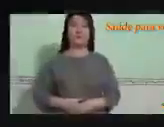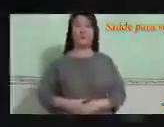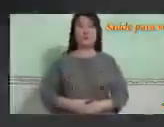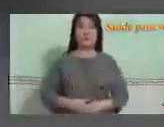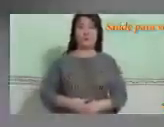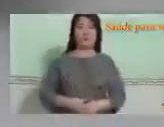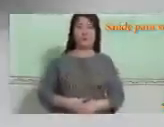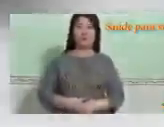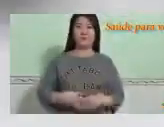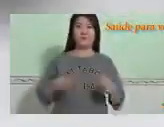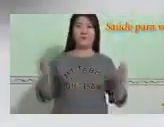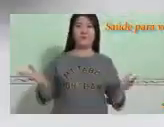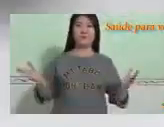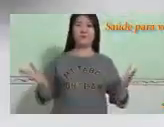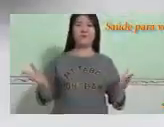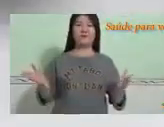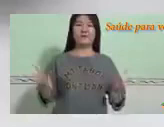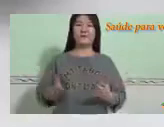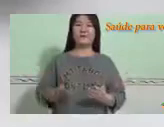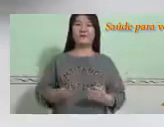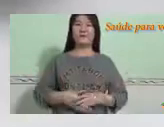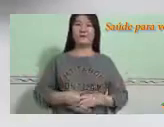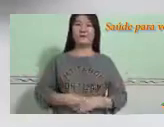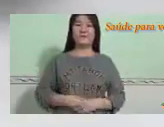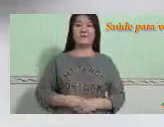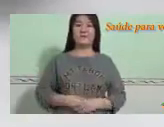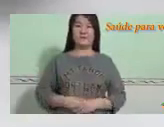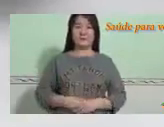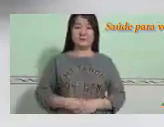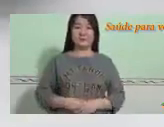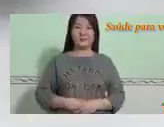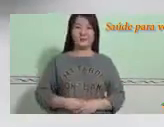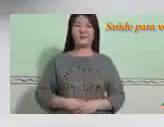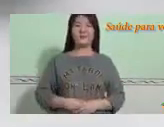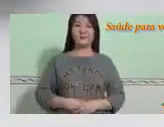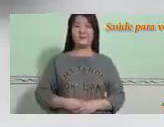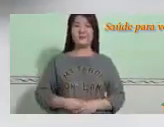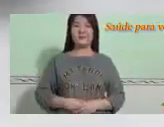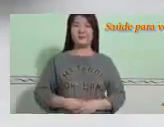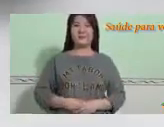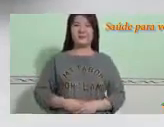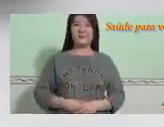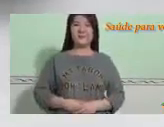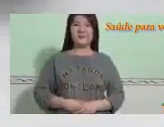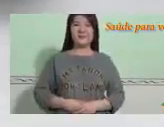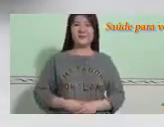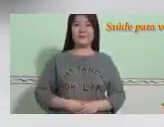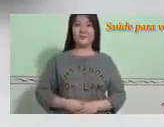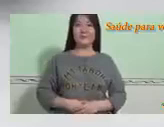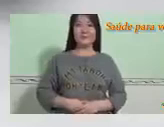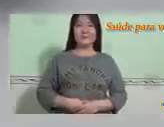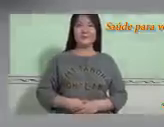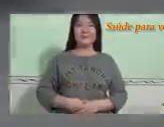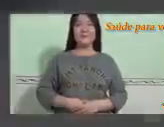de vida e aumentar a expectativa de vida de uma pessoa, pois ainda não existem medicamentos ou cirurgia para curar este